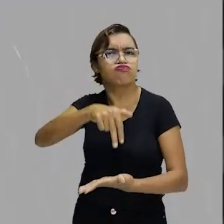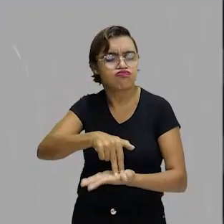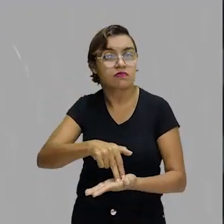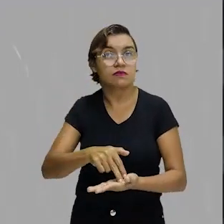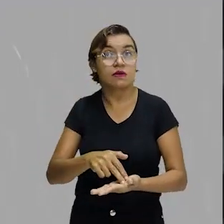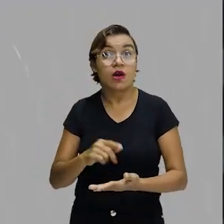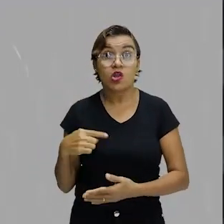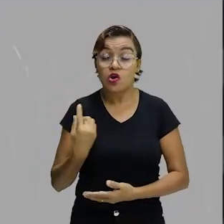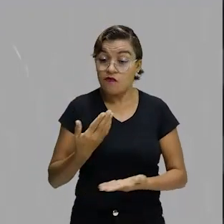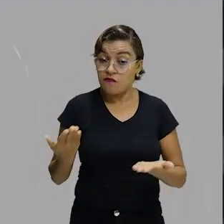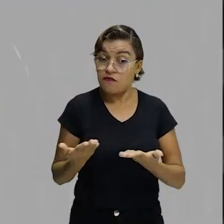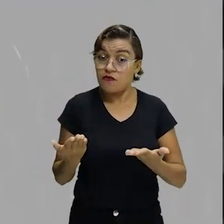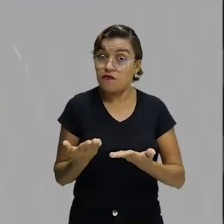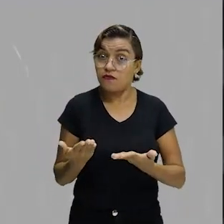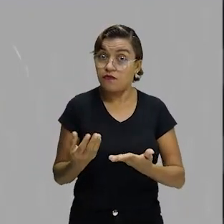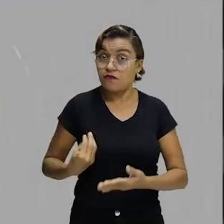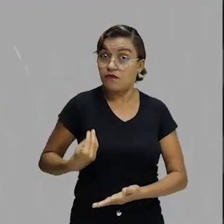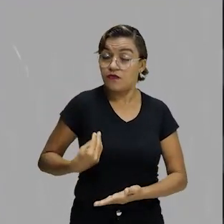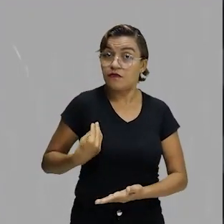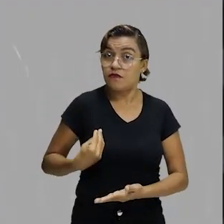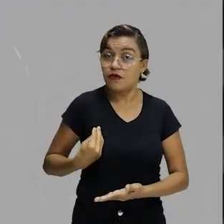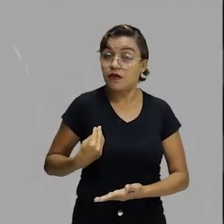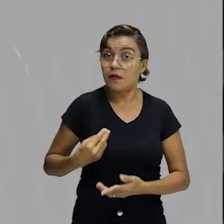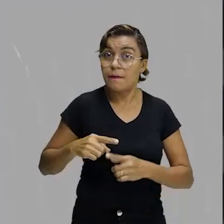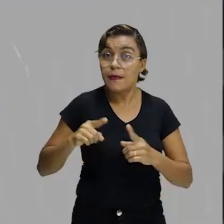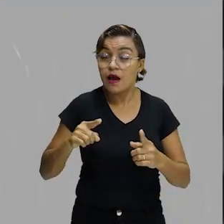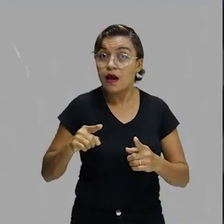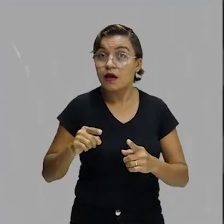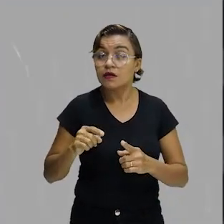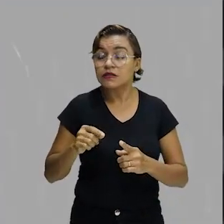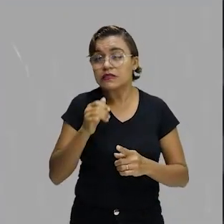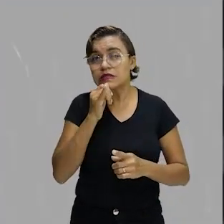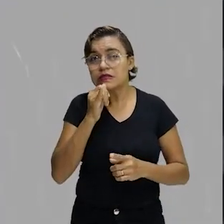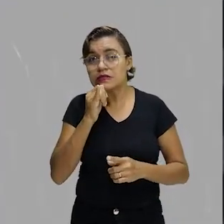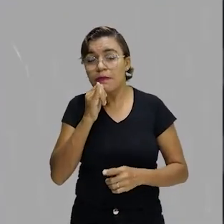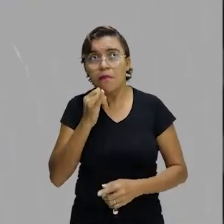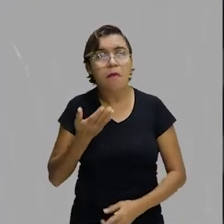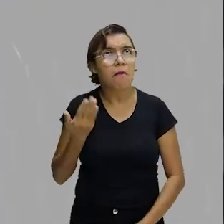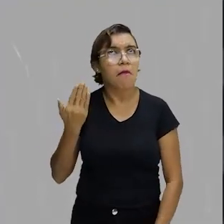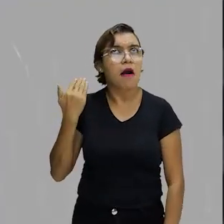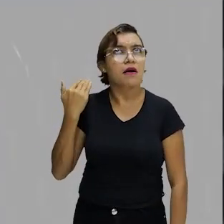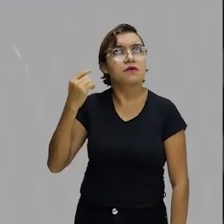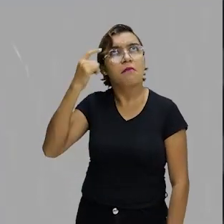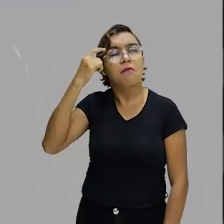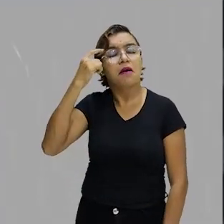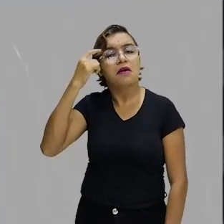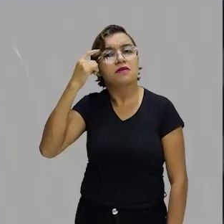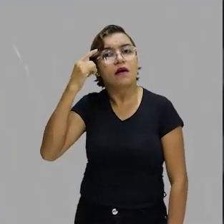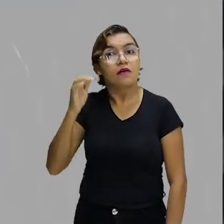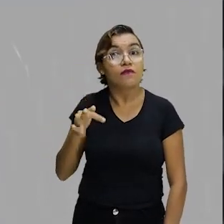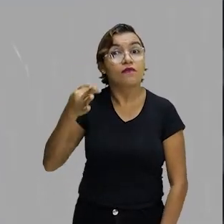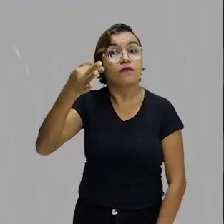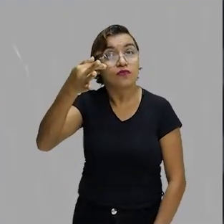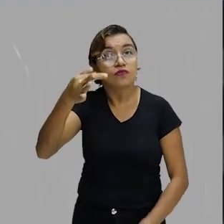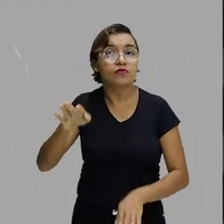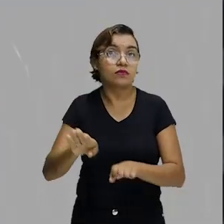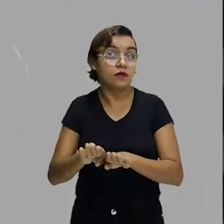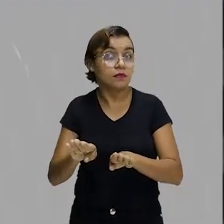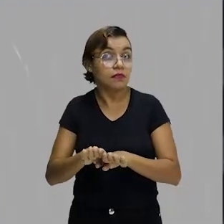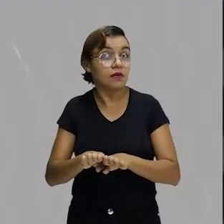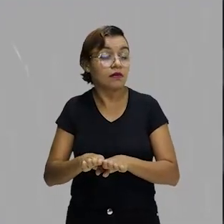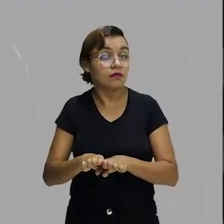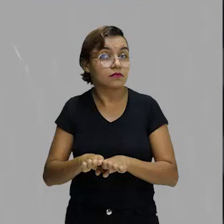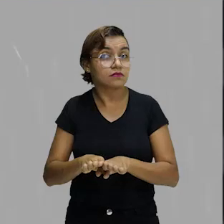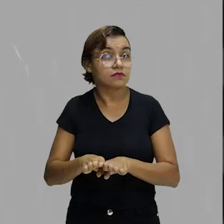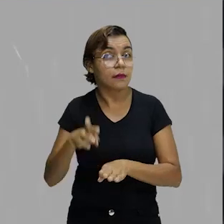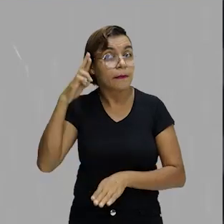o presente, mas quem vive o presente e não olha para o futuro é a mesma coisa de não ter passado. E esse passado nunca foi presente. Isso é metafísico. Pensa um